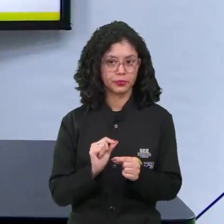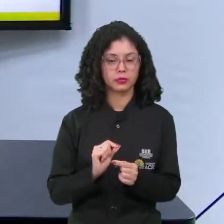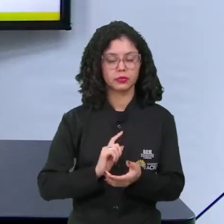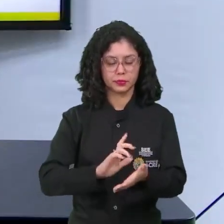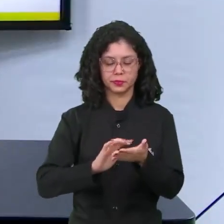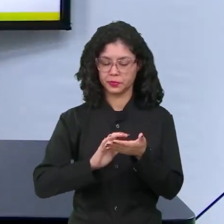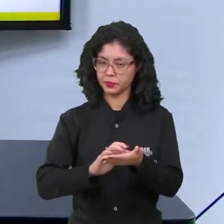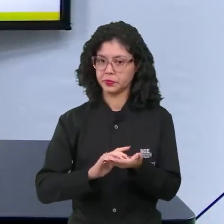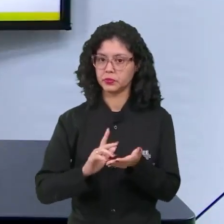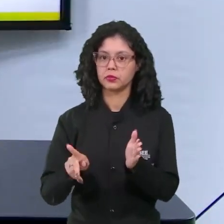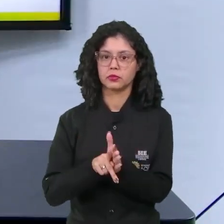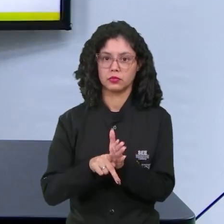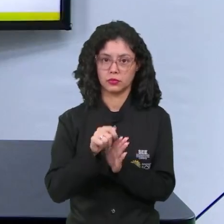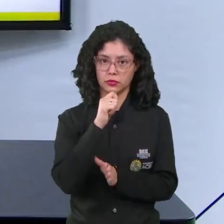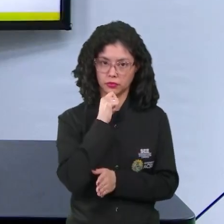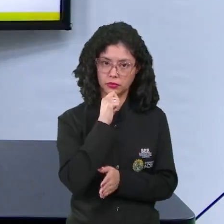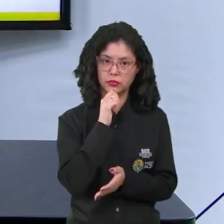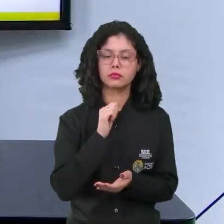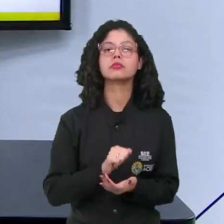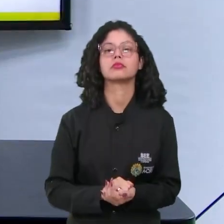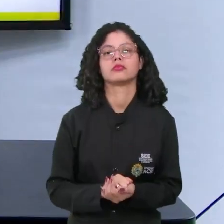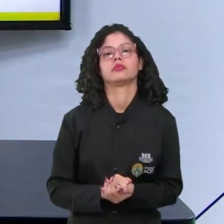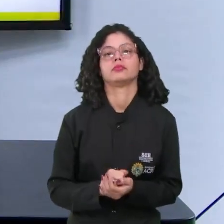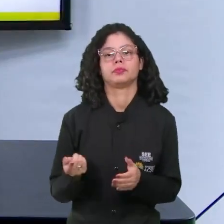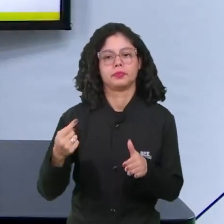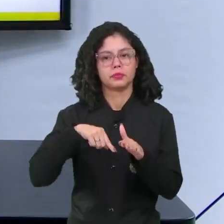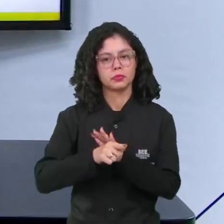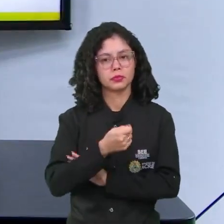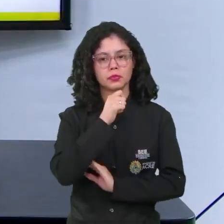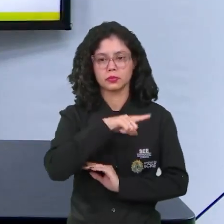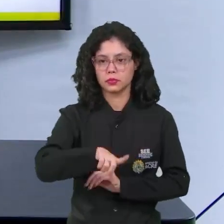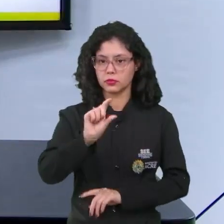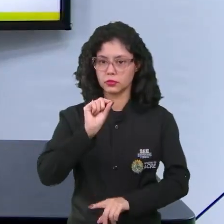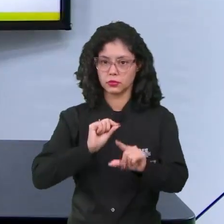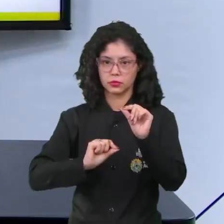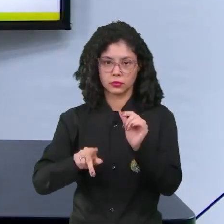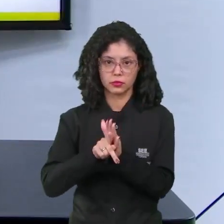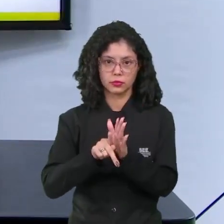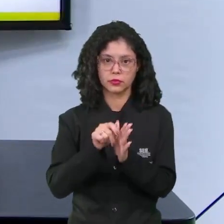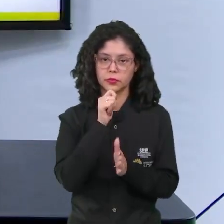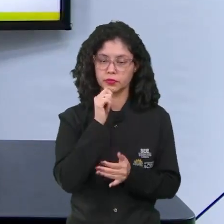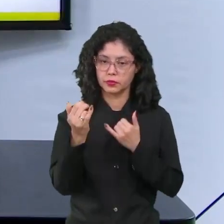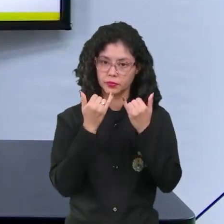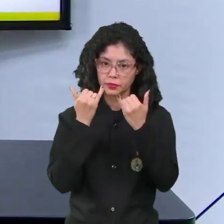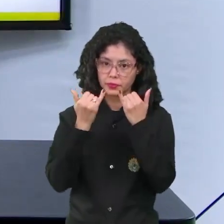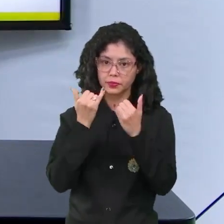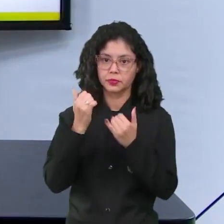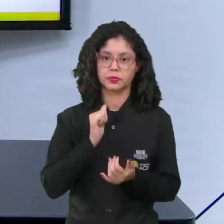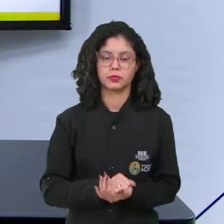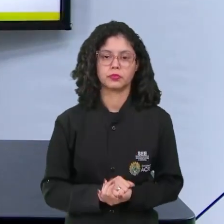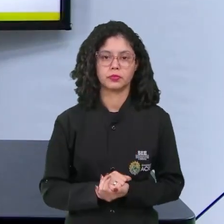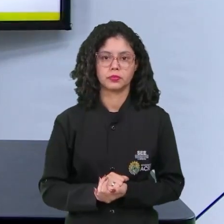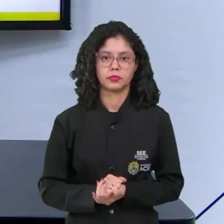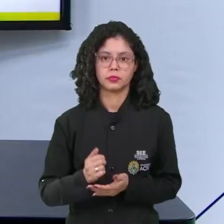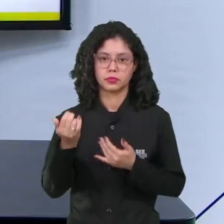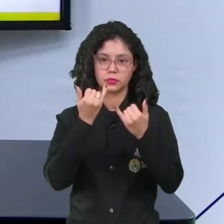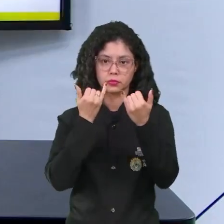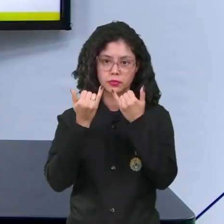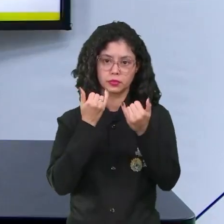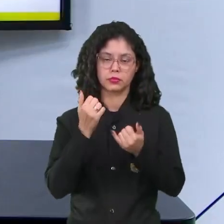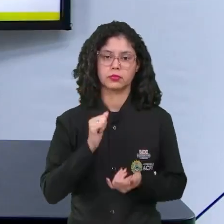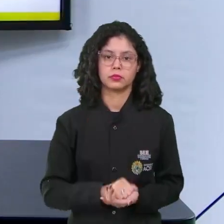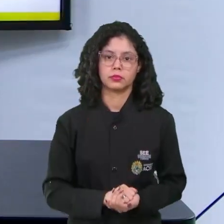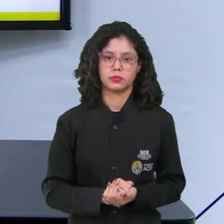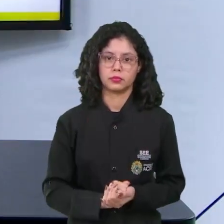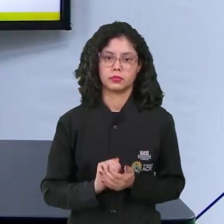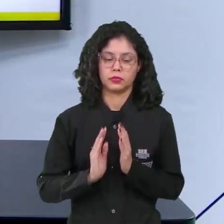digital e dentro daquele meio digital eu insiro, eu seleciono, eu coloco ali informações e essas informações,